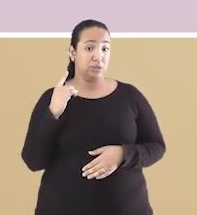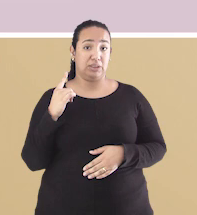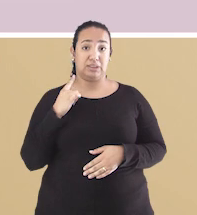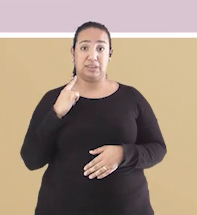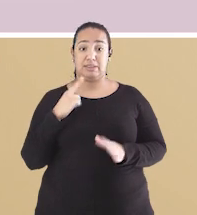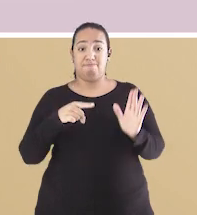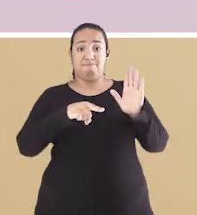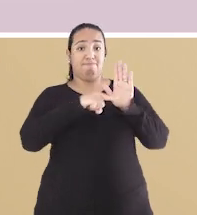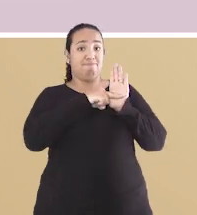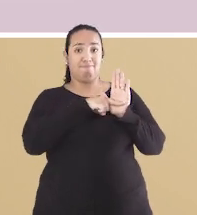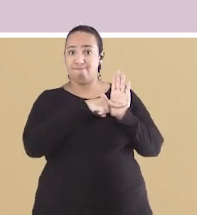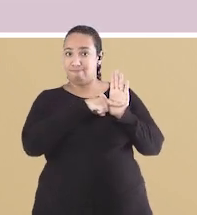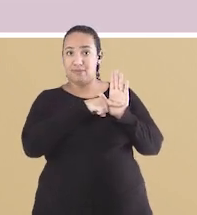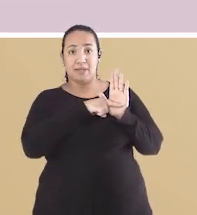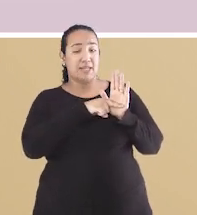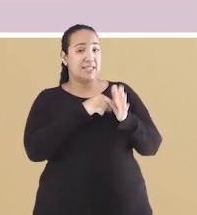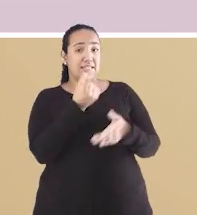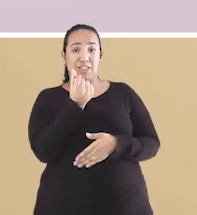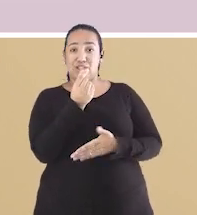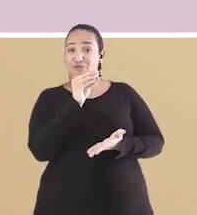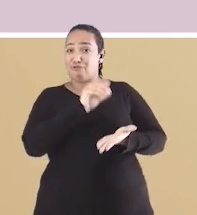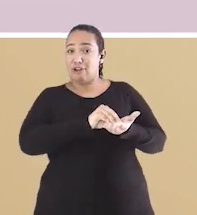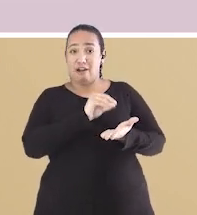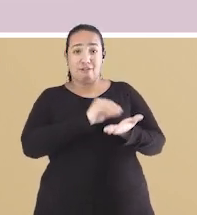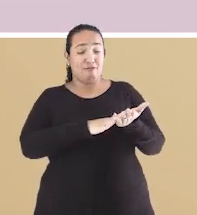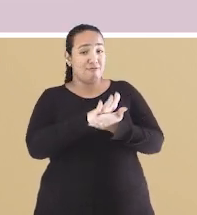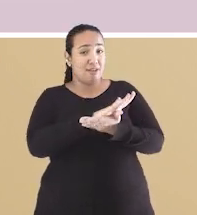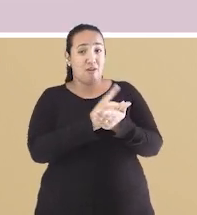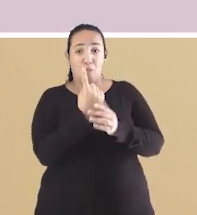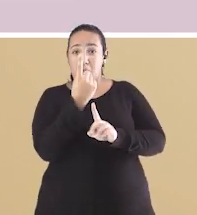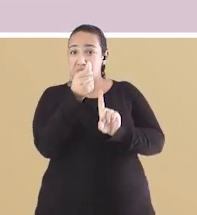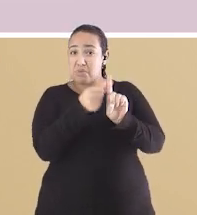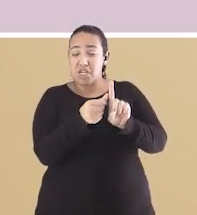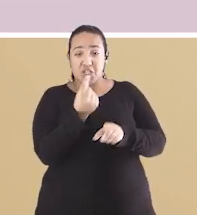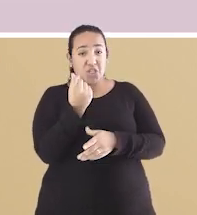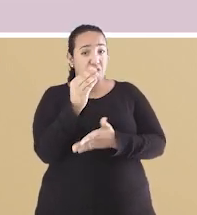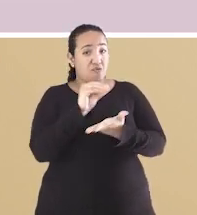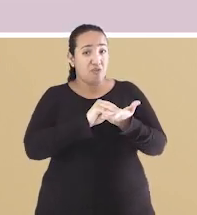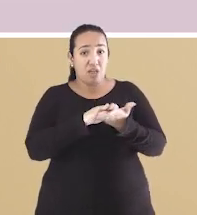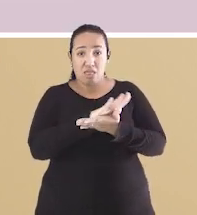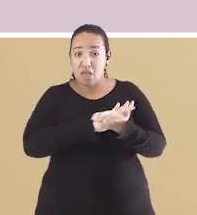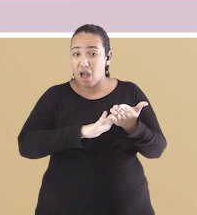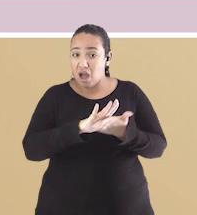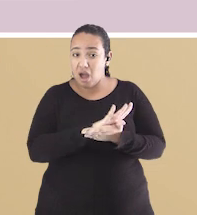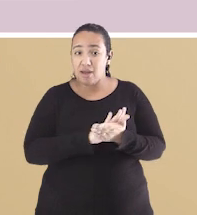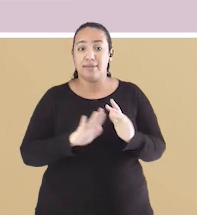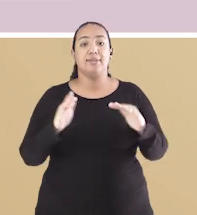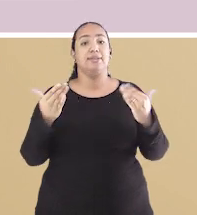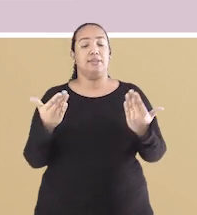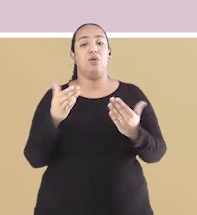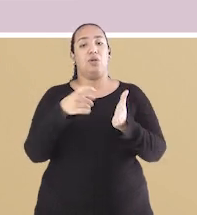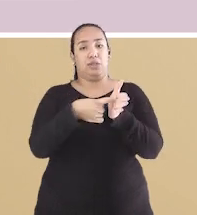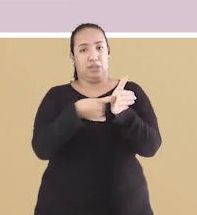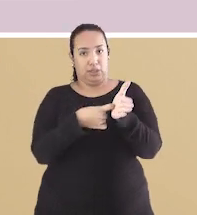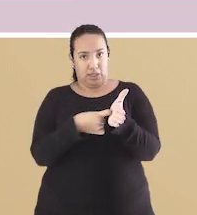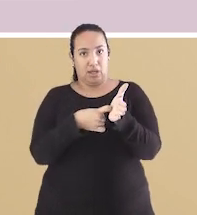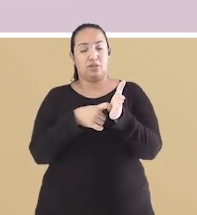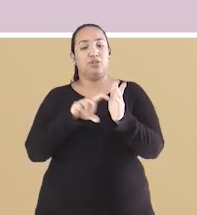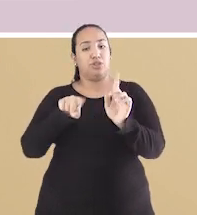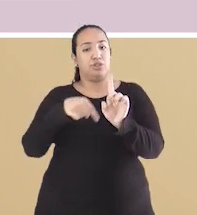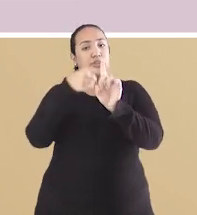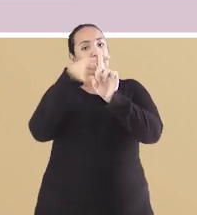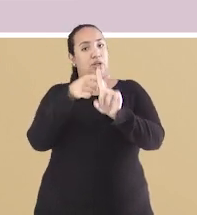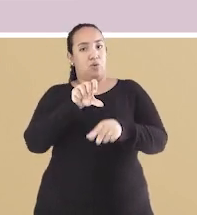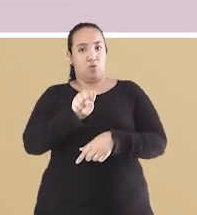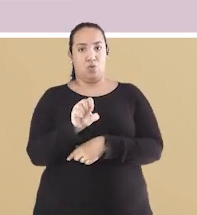negativo e deixar sem pagamento por um mês, a taxa de juros que vai ser aplicada é a de 8%. Logo,